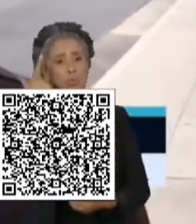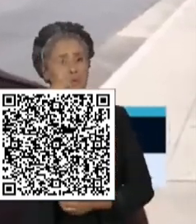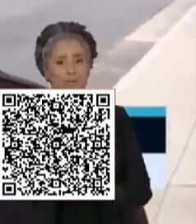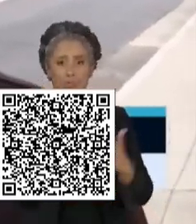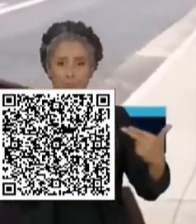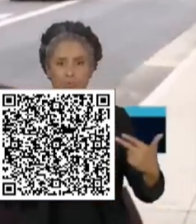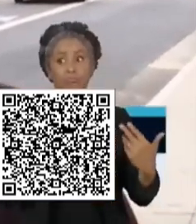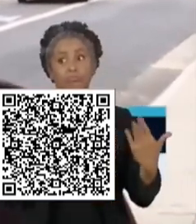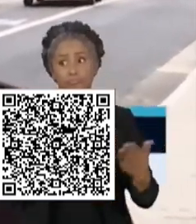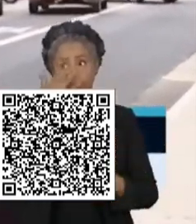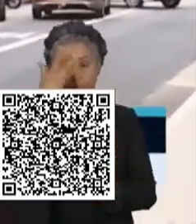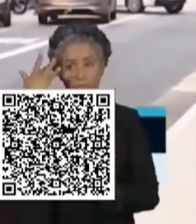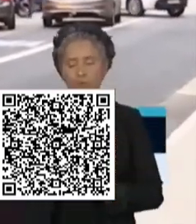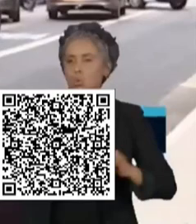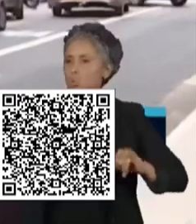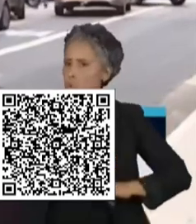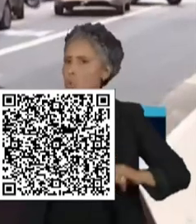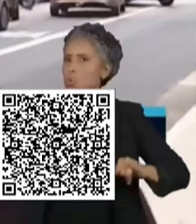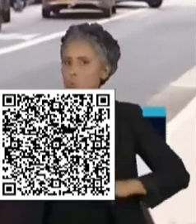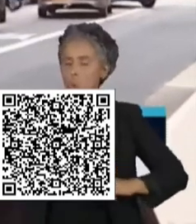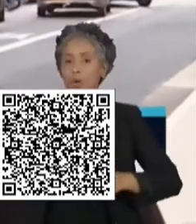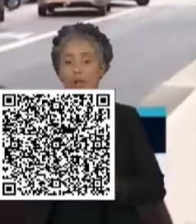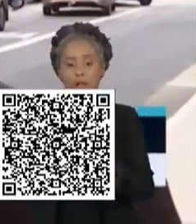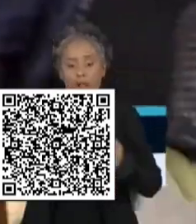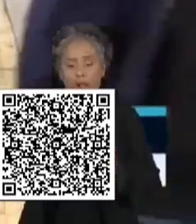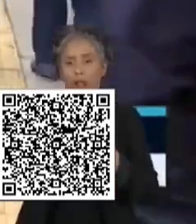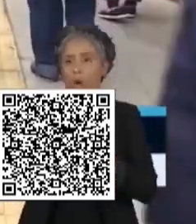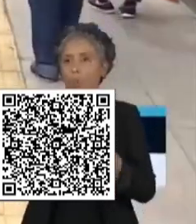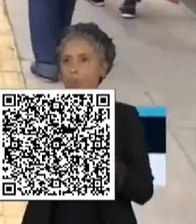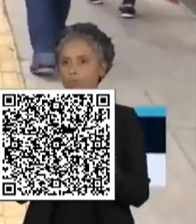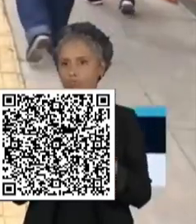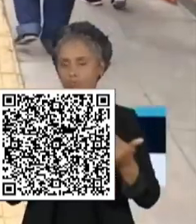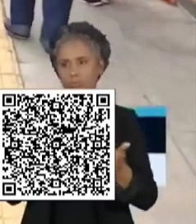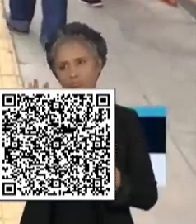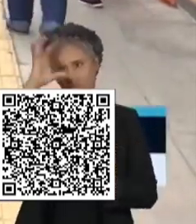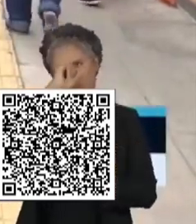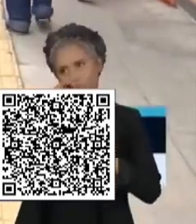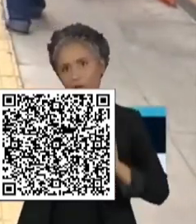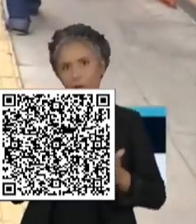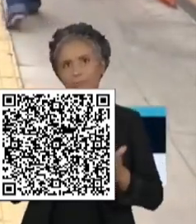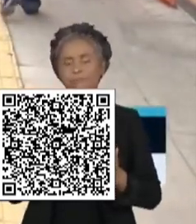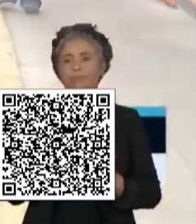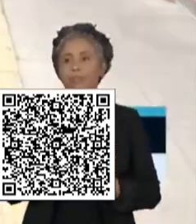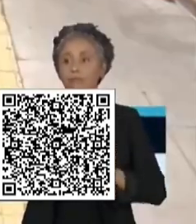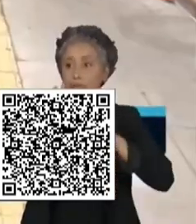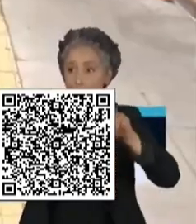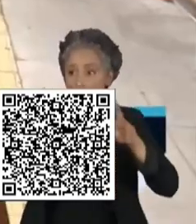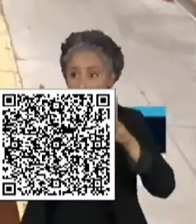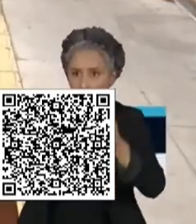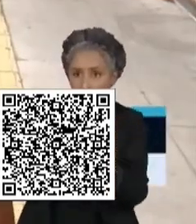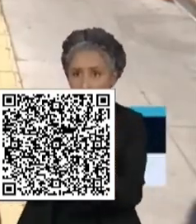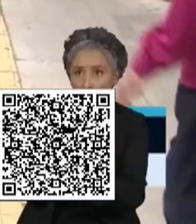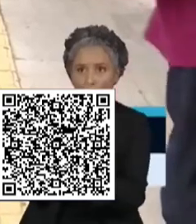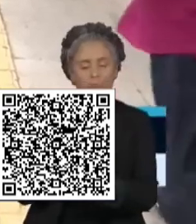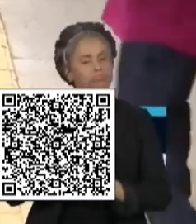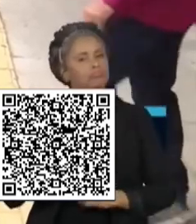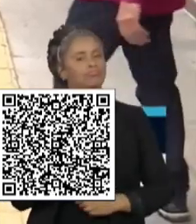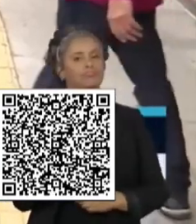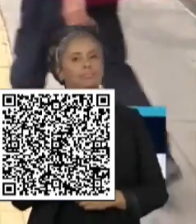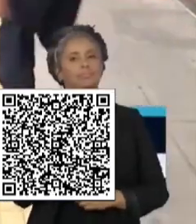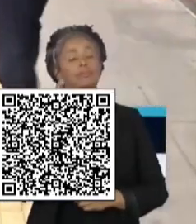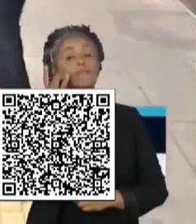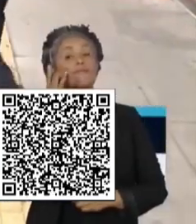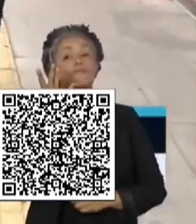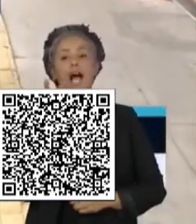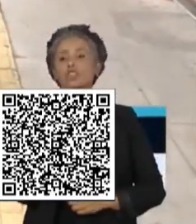descontrole financeiro e aprendeu da lição. Nem tudo aquilo que você vê, você pode comprar. Às vezes é mais fácil você